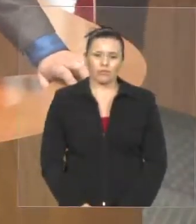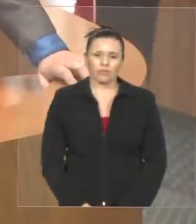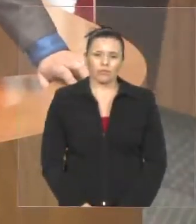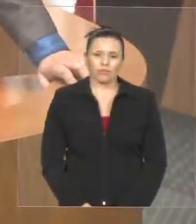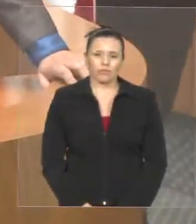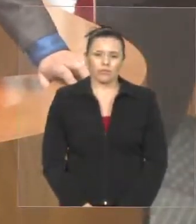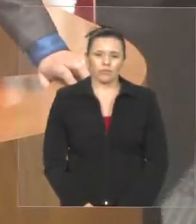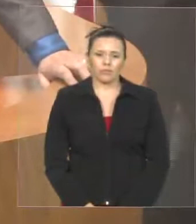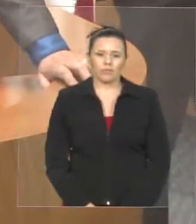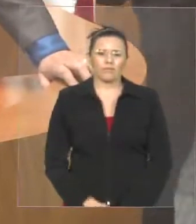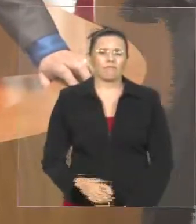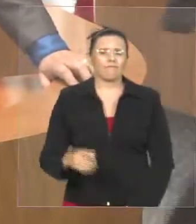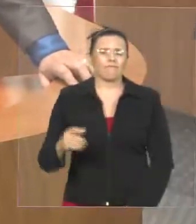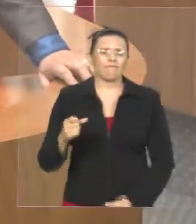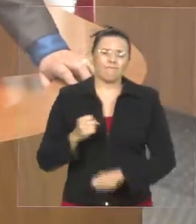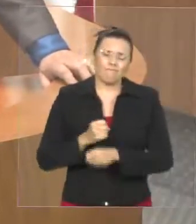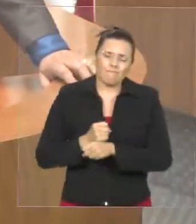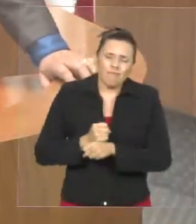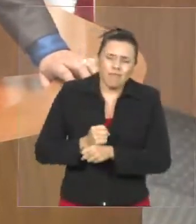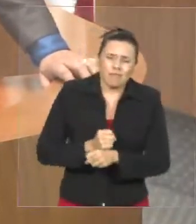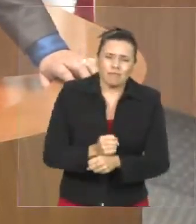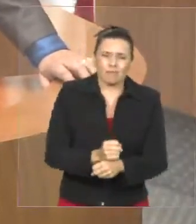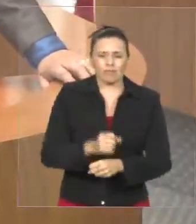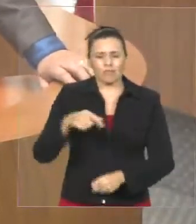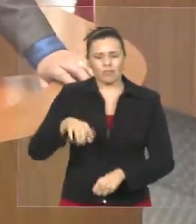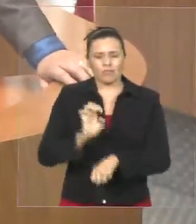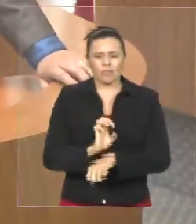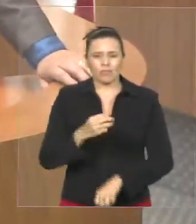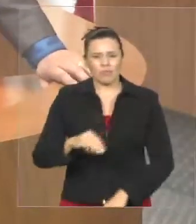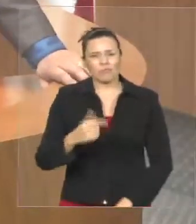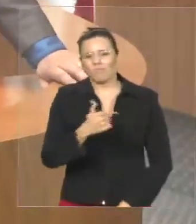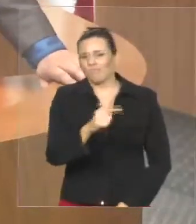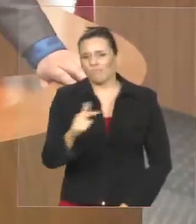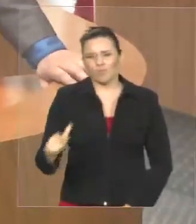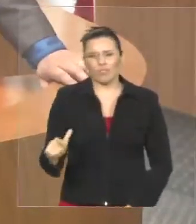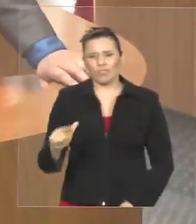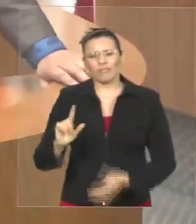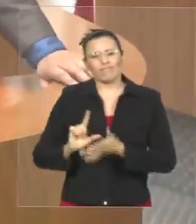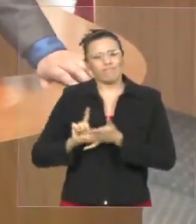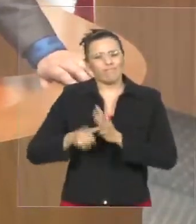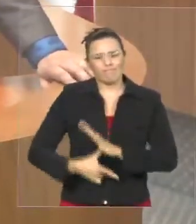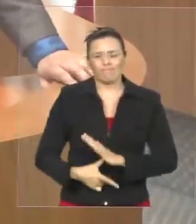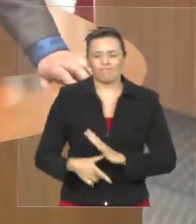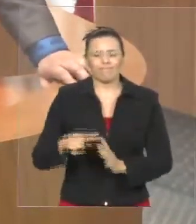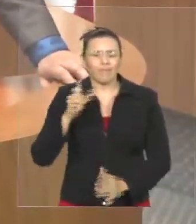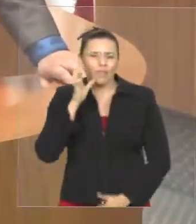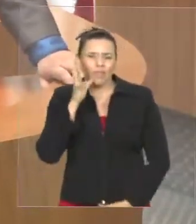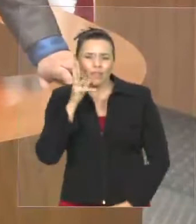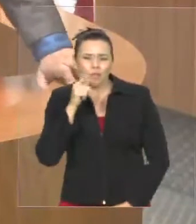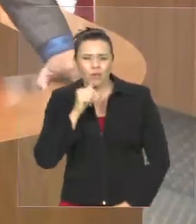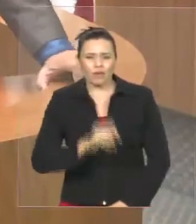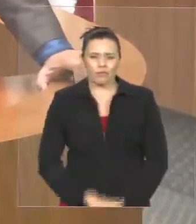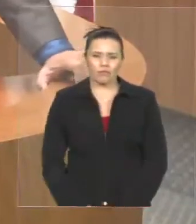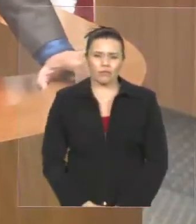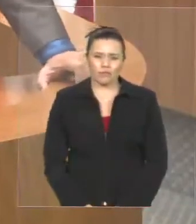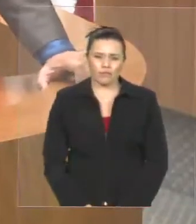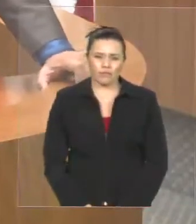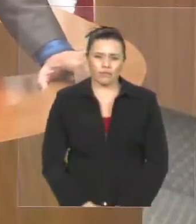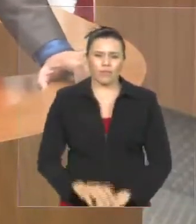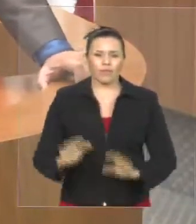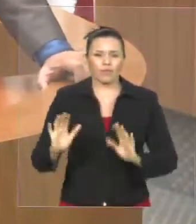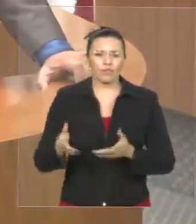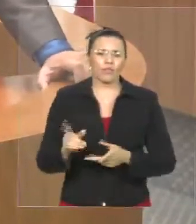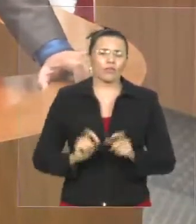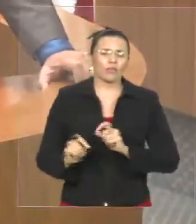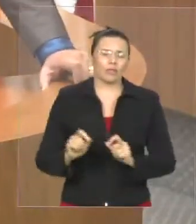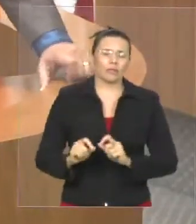era negado. O governo do estado conseguiu fazer progressão, deputada Valéria, para quase 18 mil